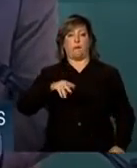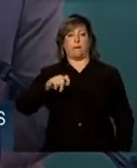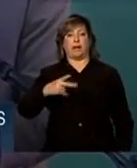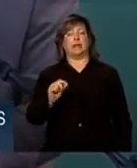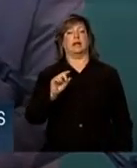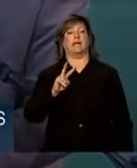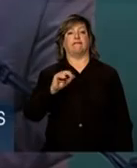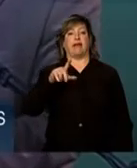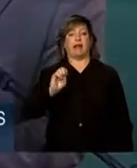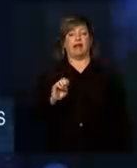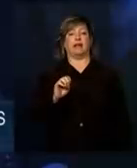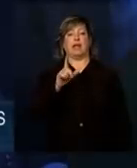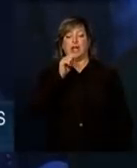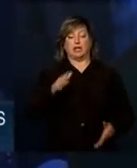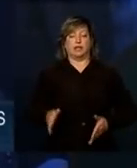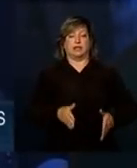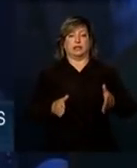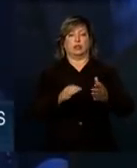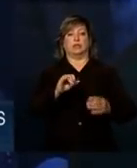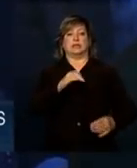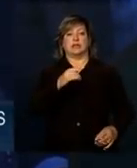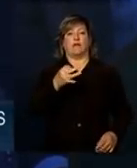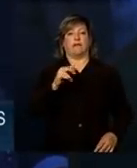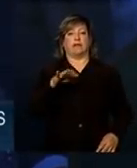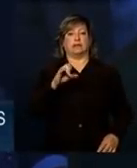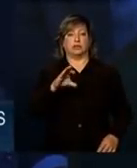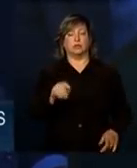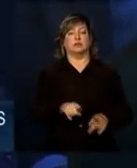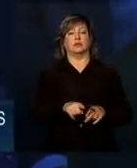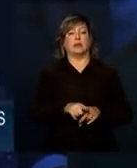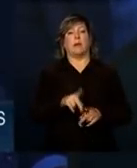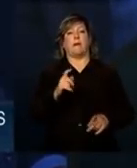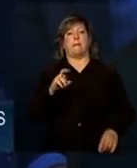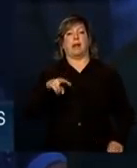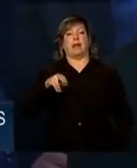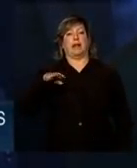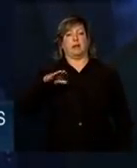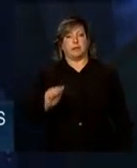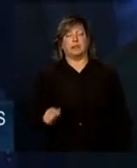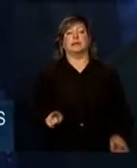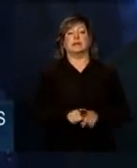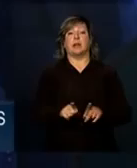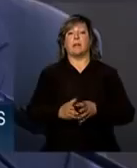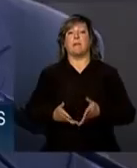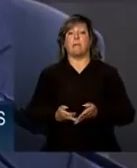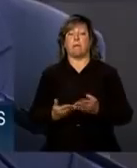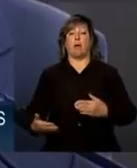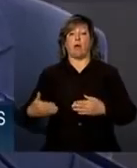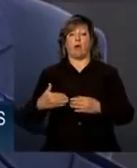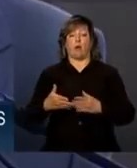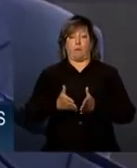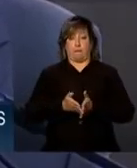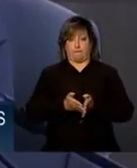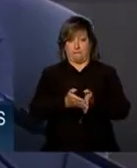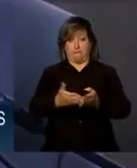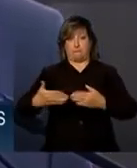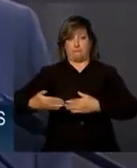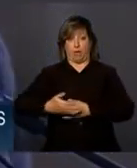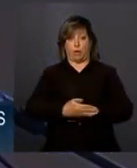São Francisco e do Rio Parnaíba. Um outro pedido especial, o Porto de Luiz Correia,